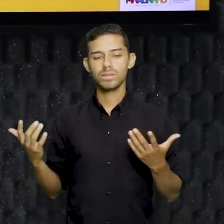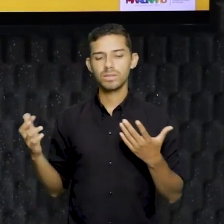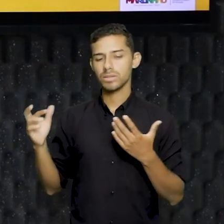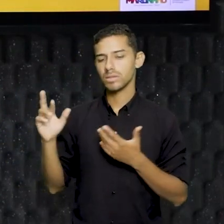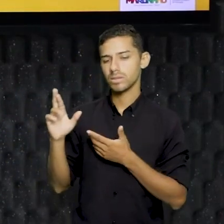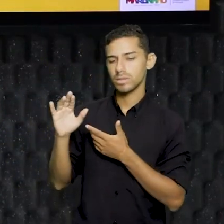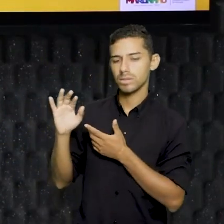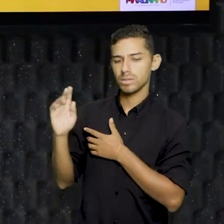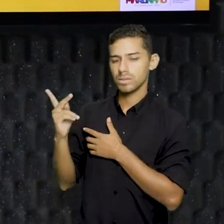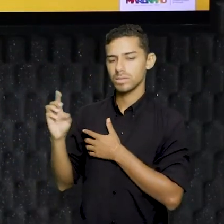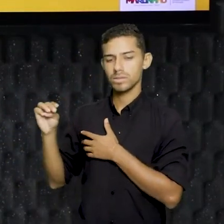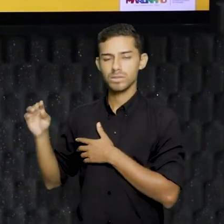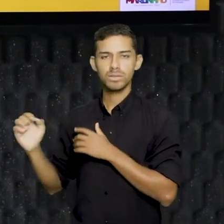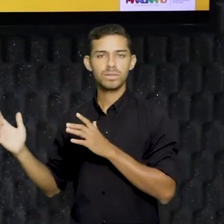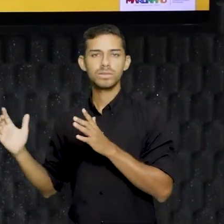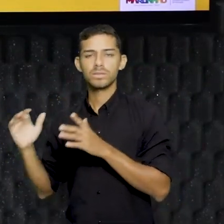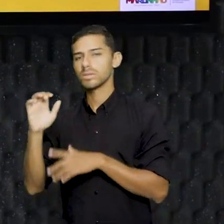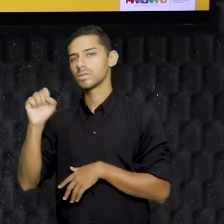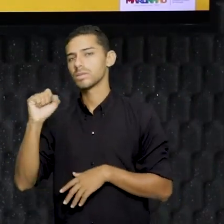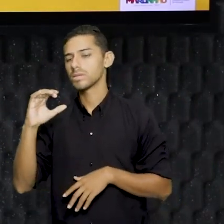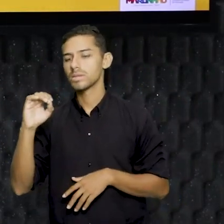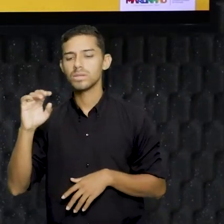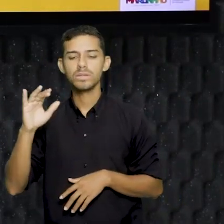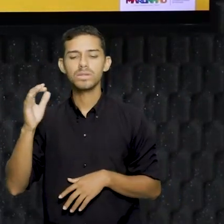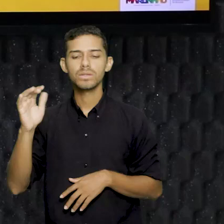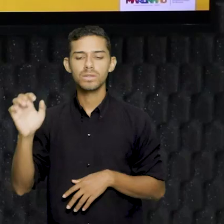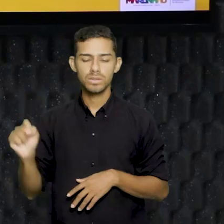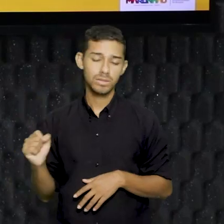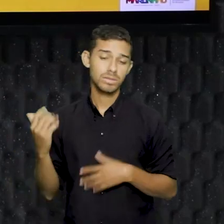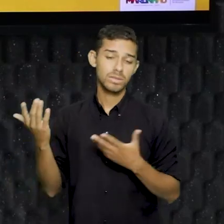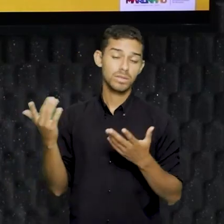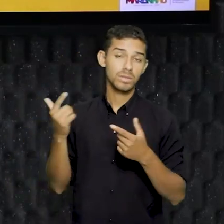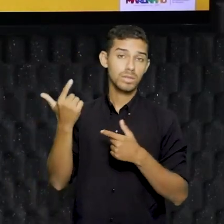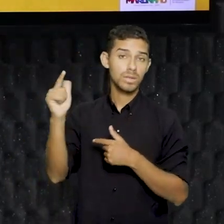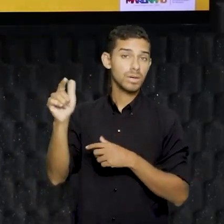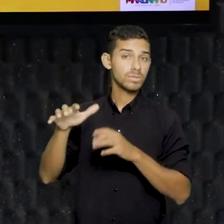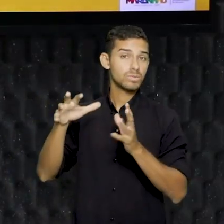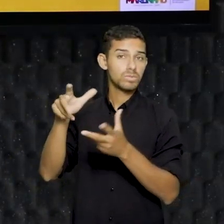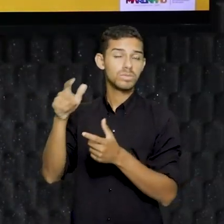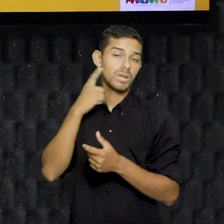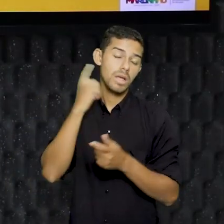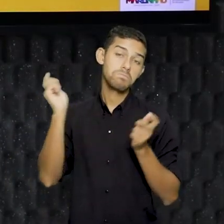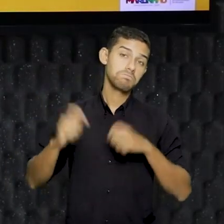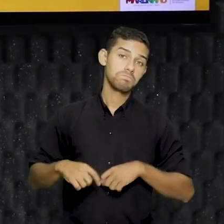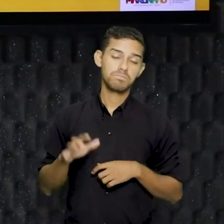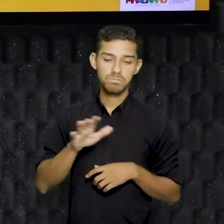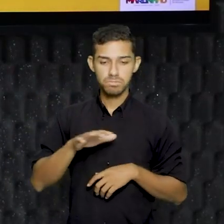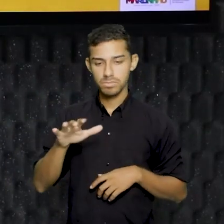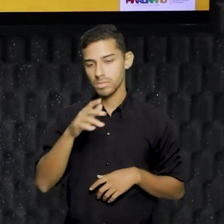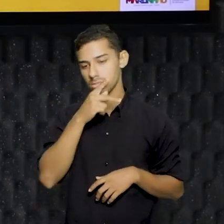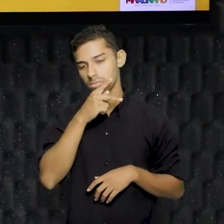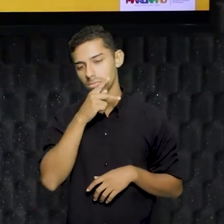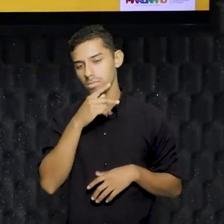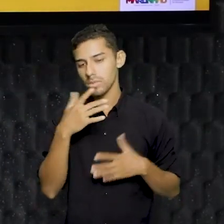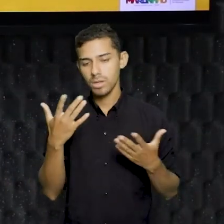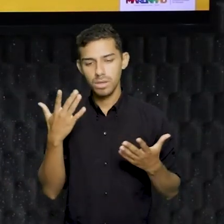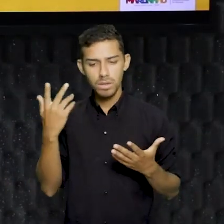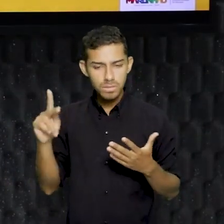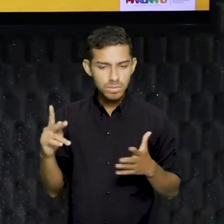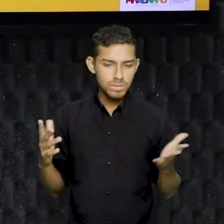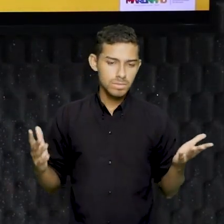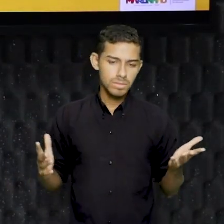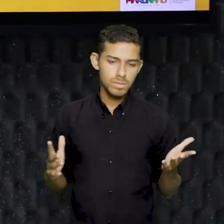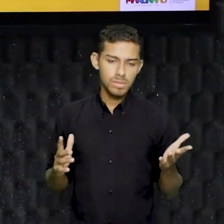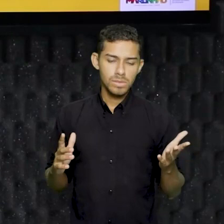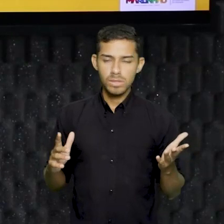escocês ali o idealismo tá vem também do mundo pode ser colocado para Platão mas ele é mais conhecido